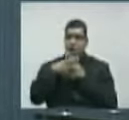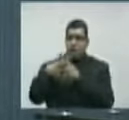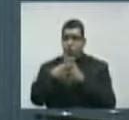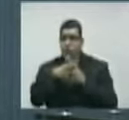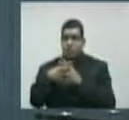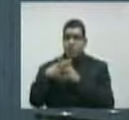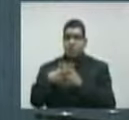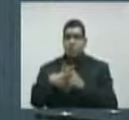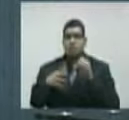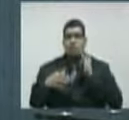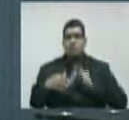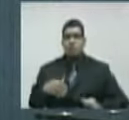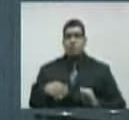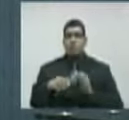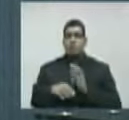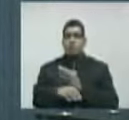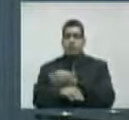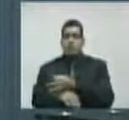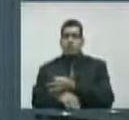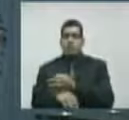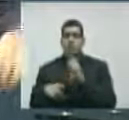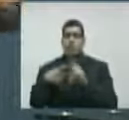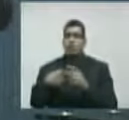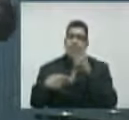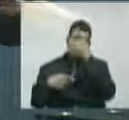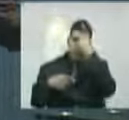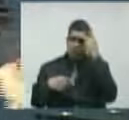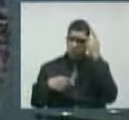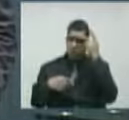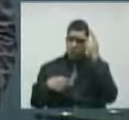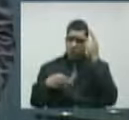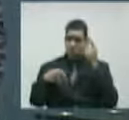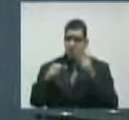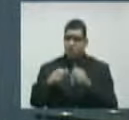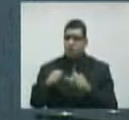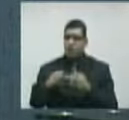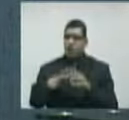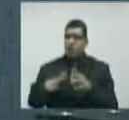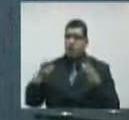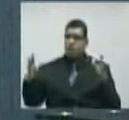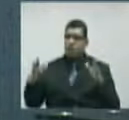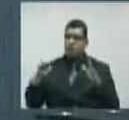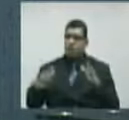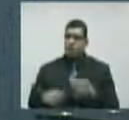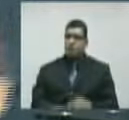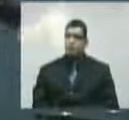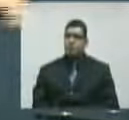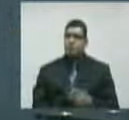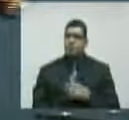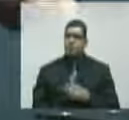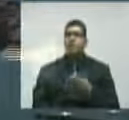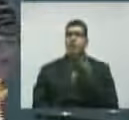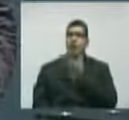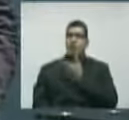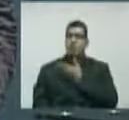Bolsa Universidade, em que pessoas de classe média, média alta, amigas